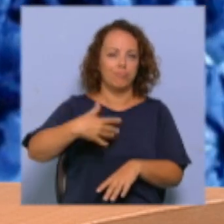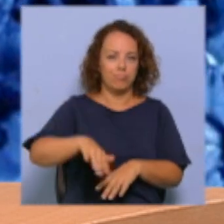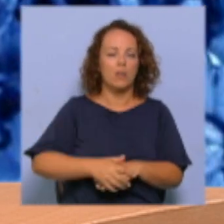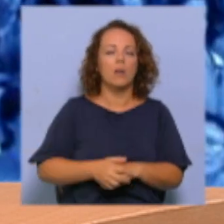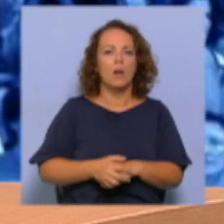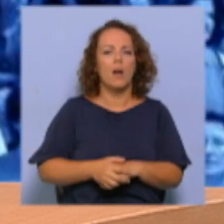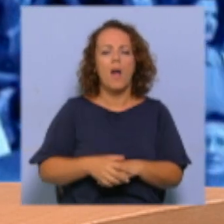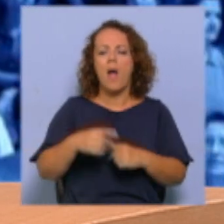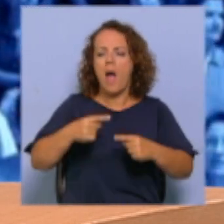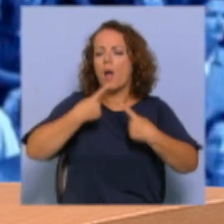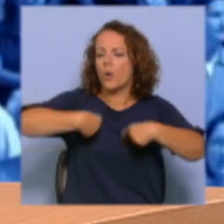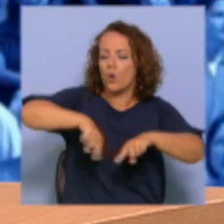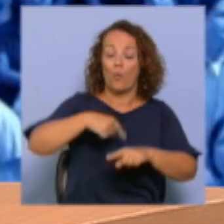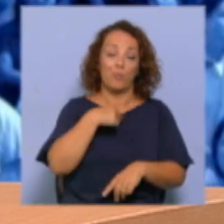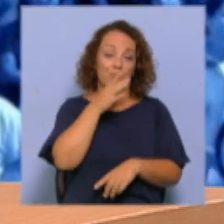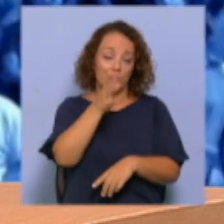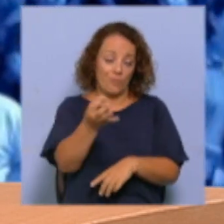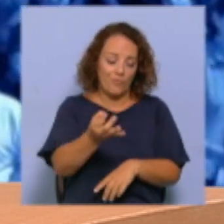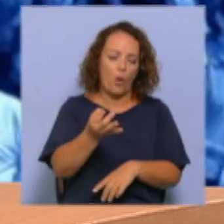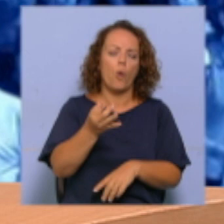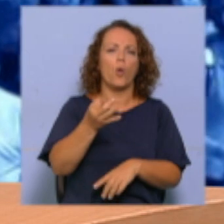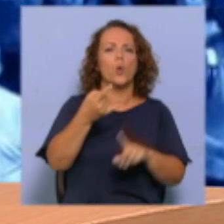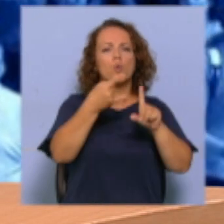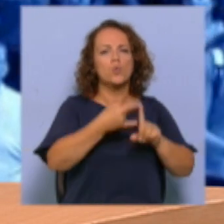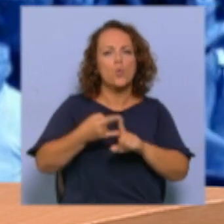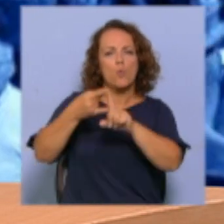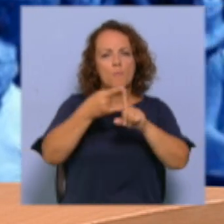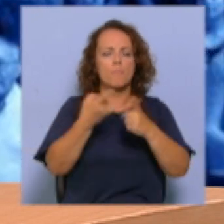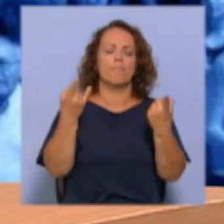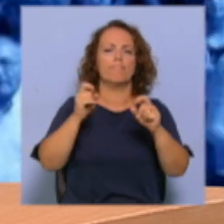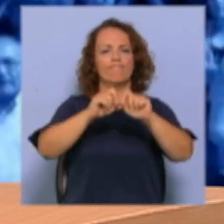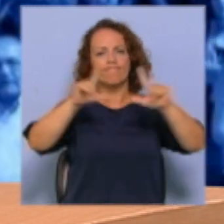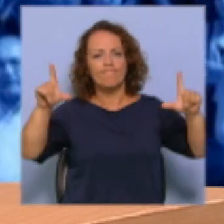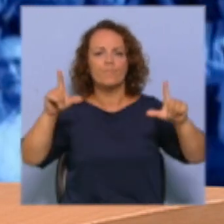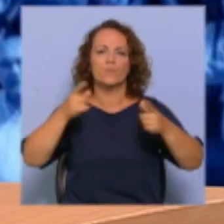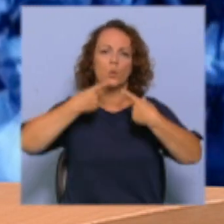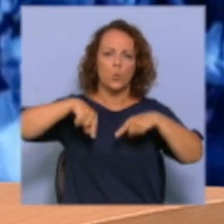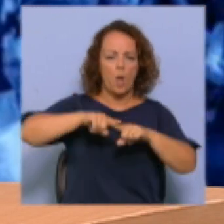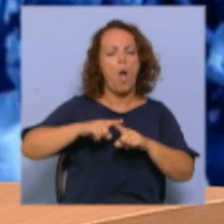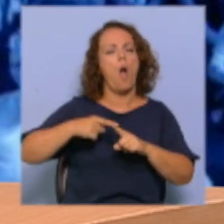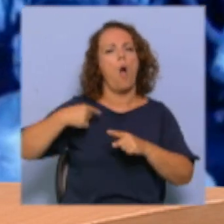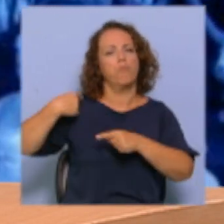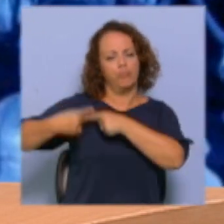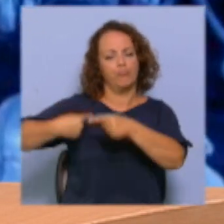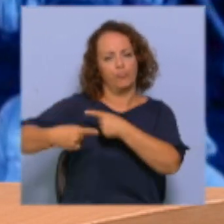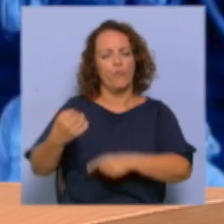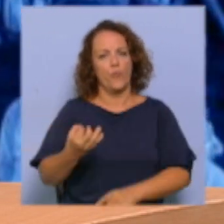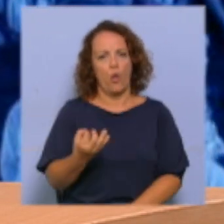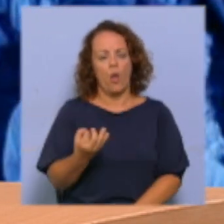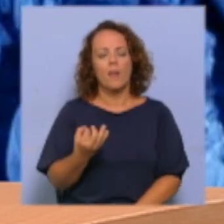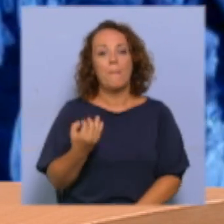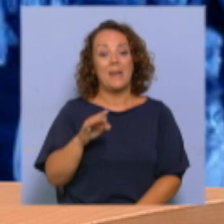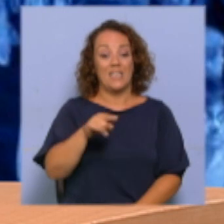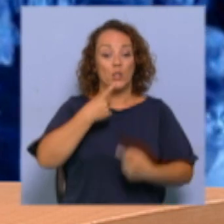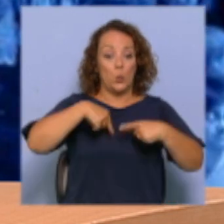Há reuniões, e eu, como digo, tenho tido algumas em Zoom, e eu acho que as reuniões via